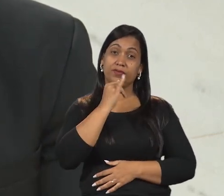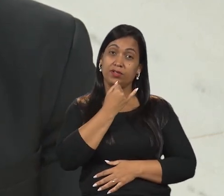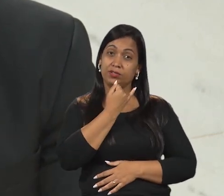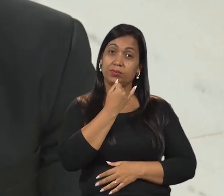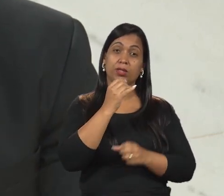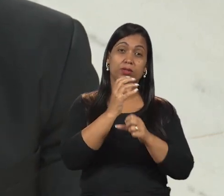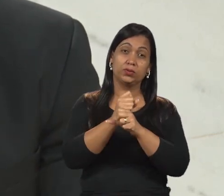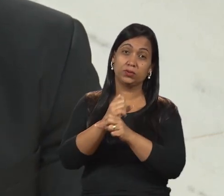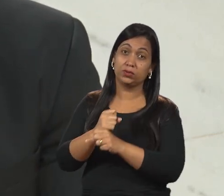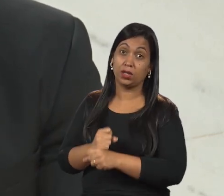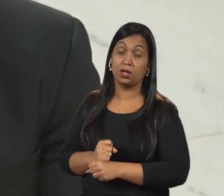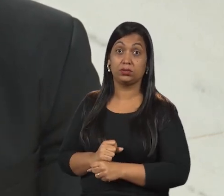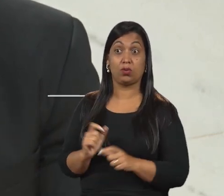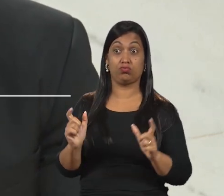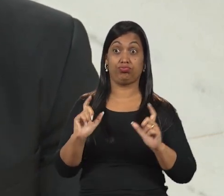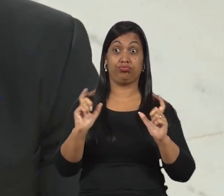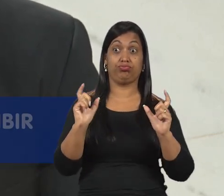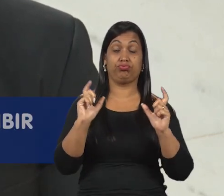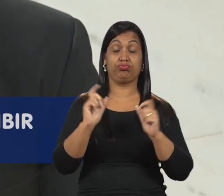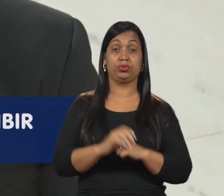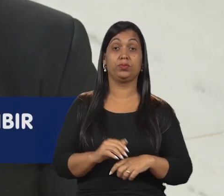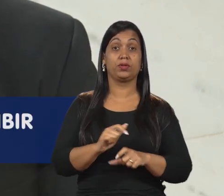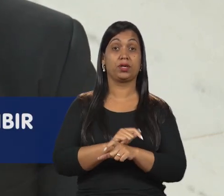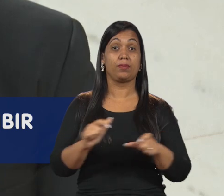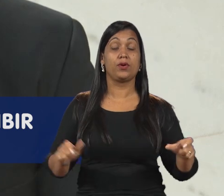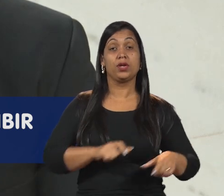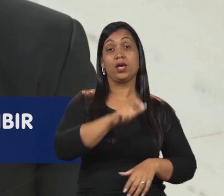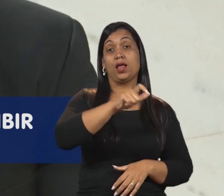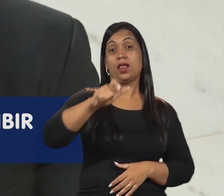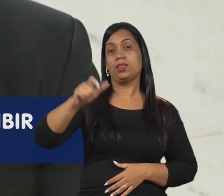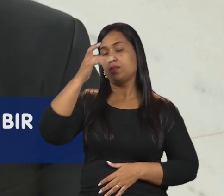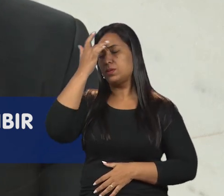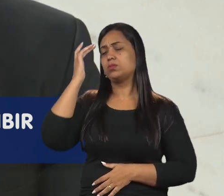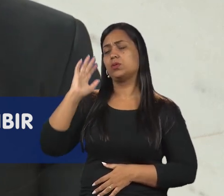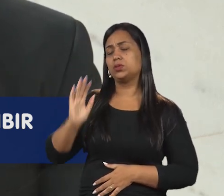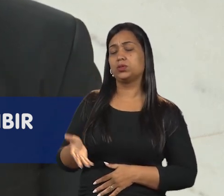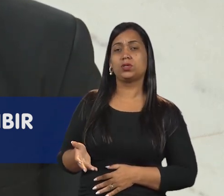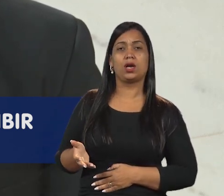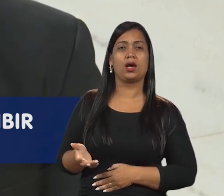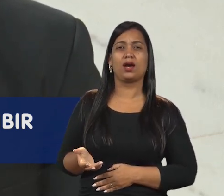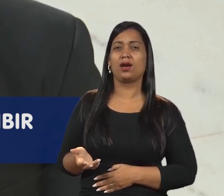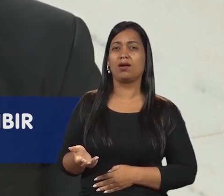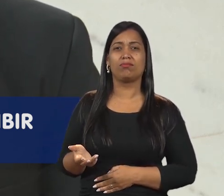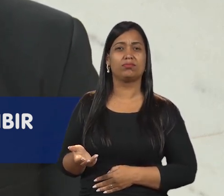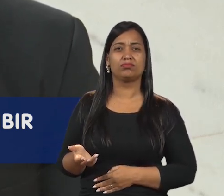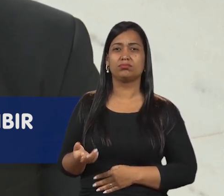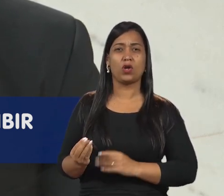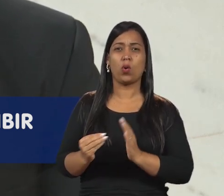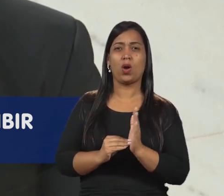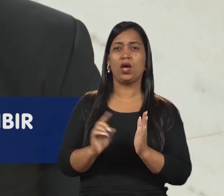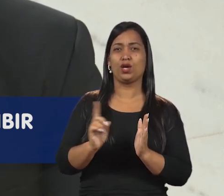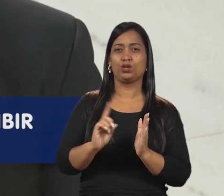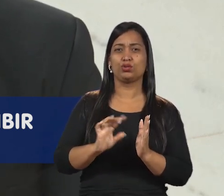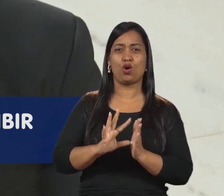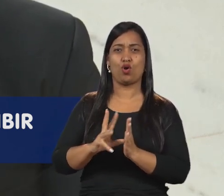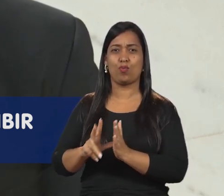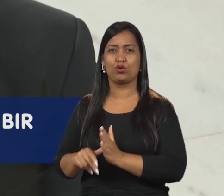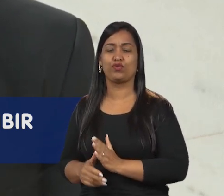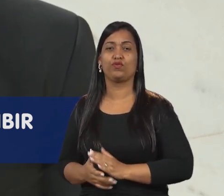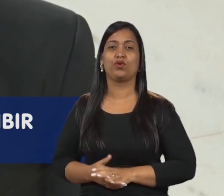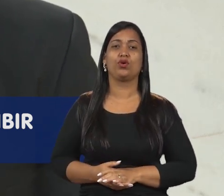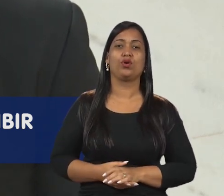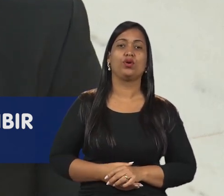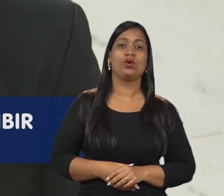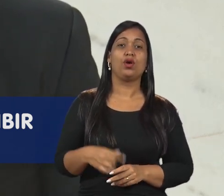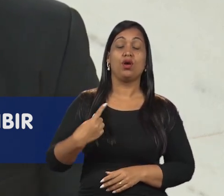dados são alarmantes, até porque a maior parte das pessoas hoje já acabam nem registrando mais o furto. A gente da audiência